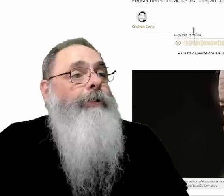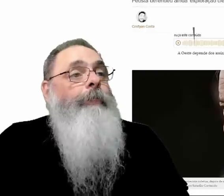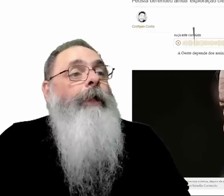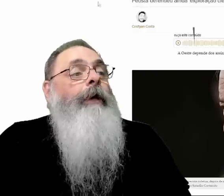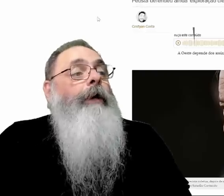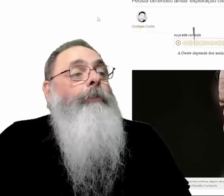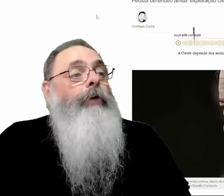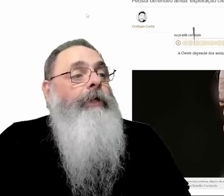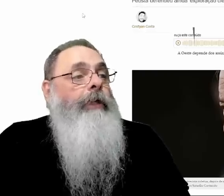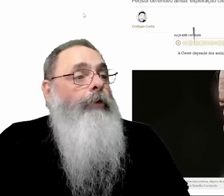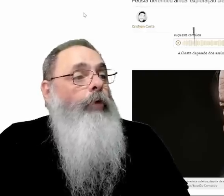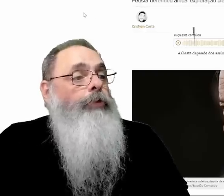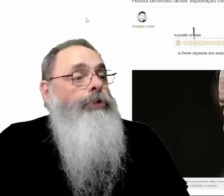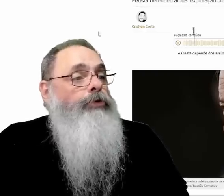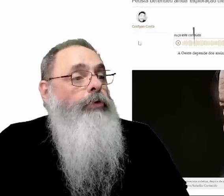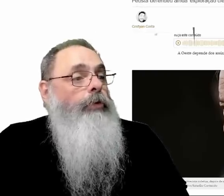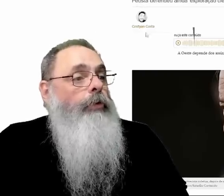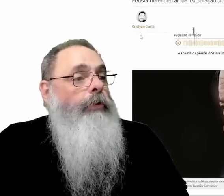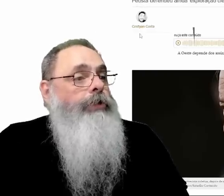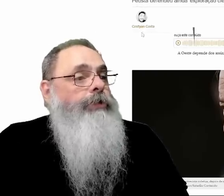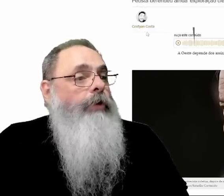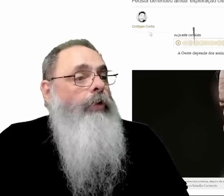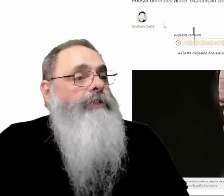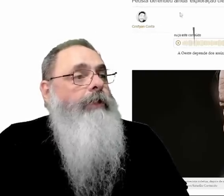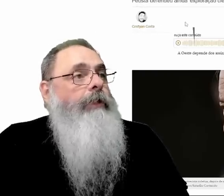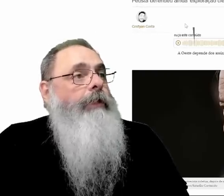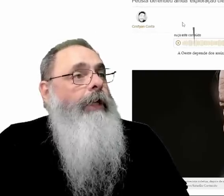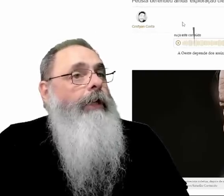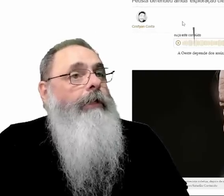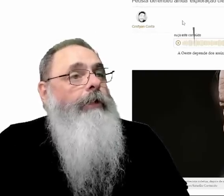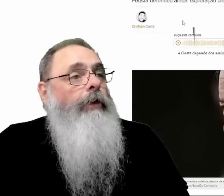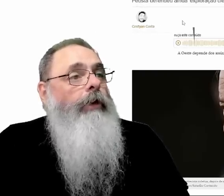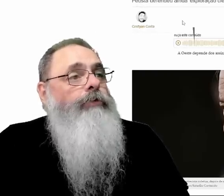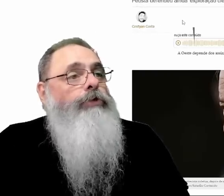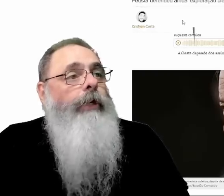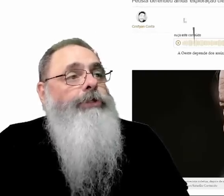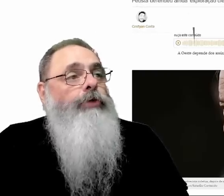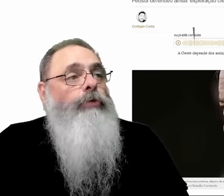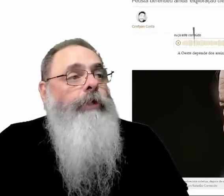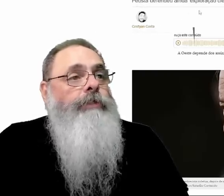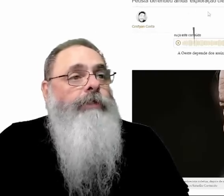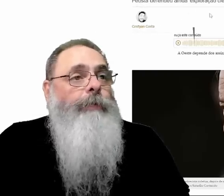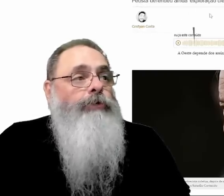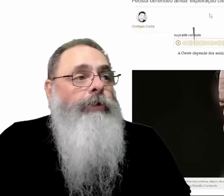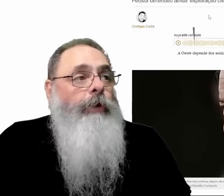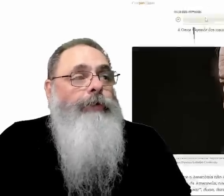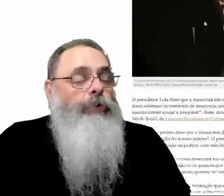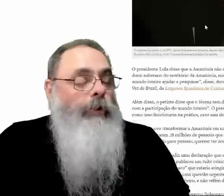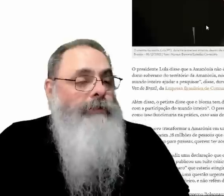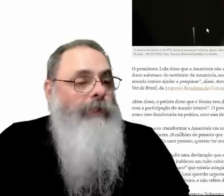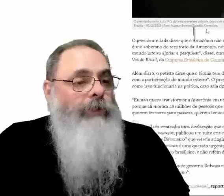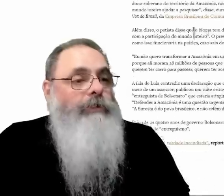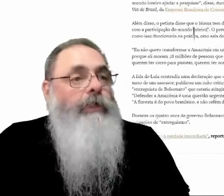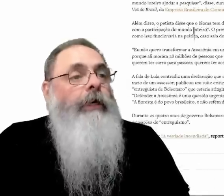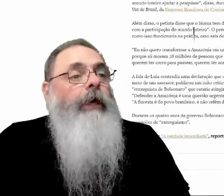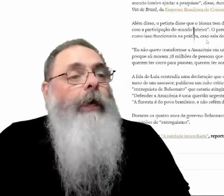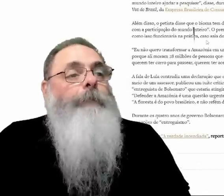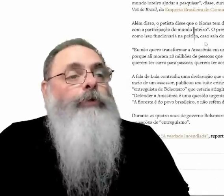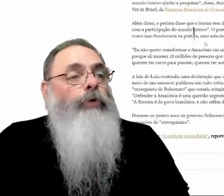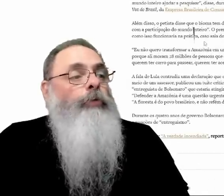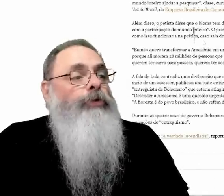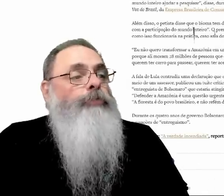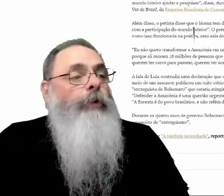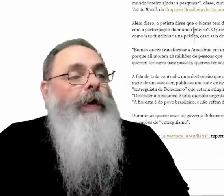problemática Porque como diz o Cristian Costa aqui da revista Oeste o Lula disse que a Amazônia não é só nossa né diz que